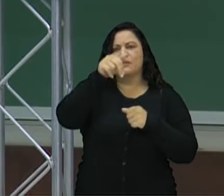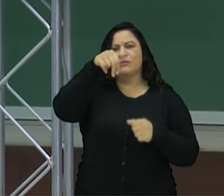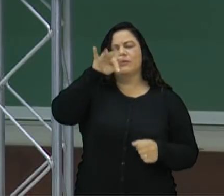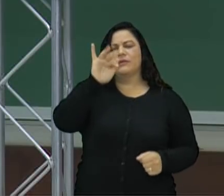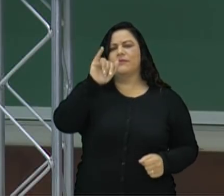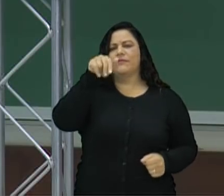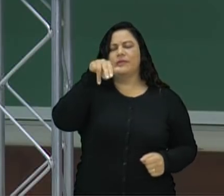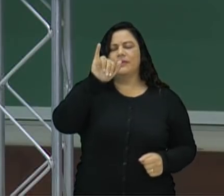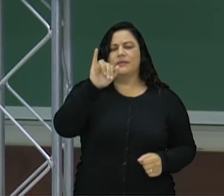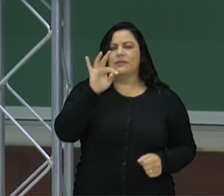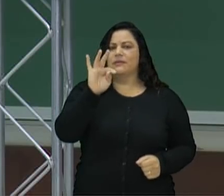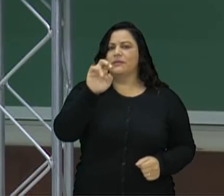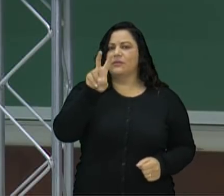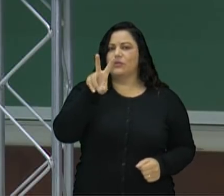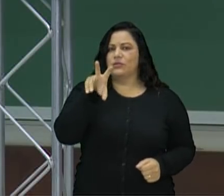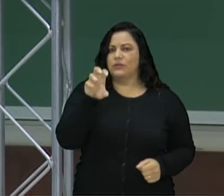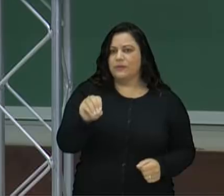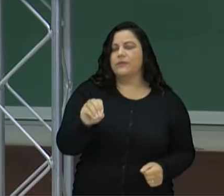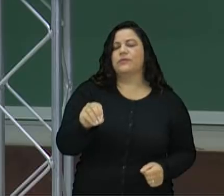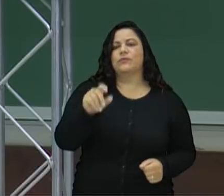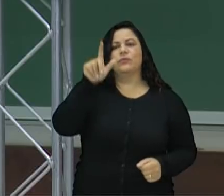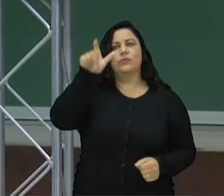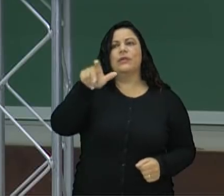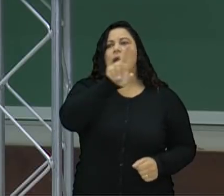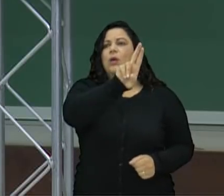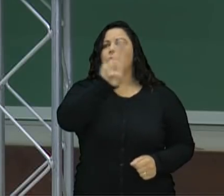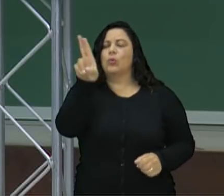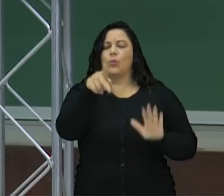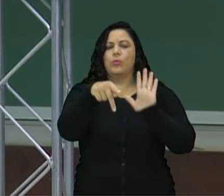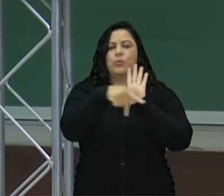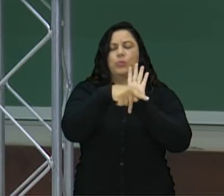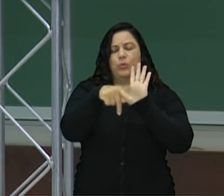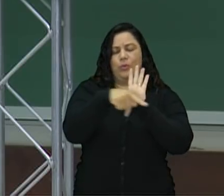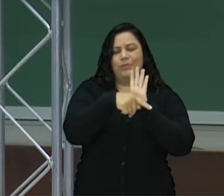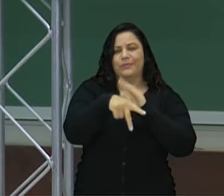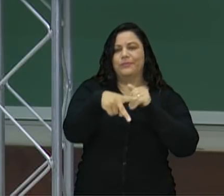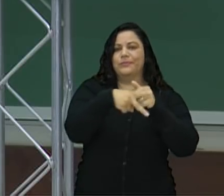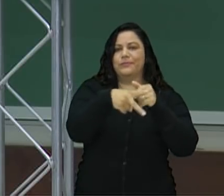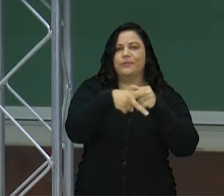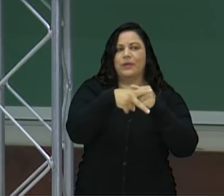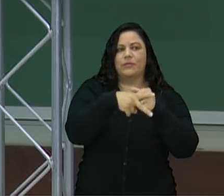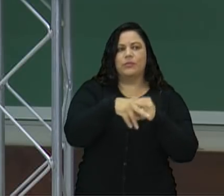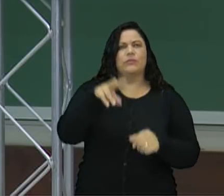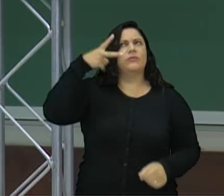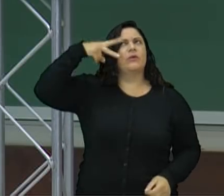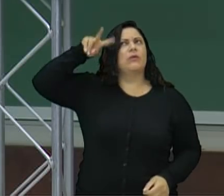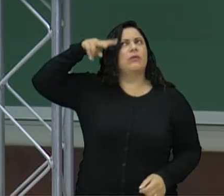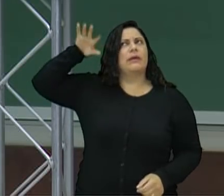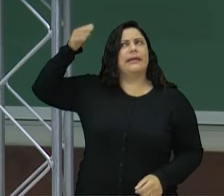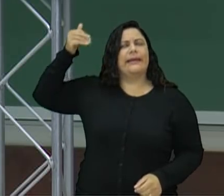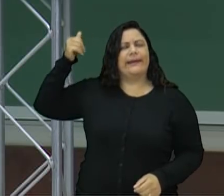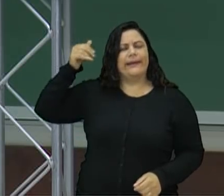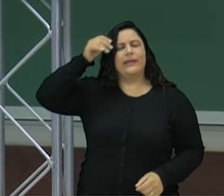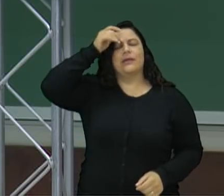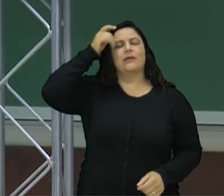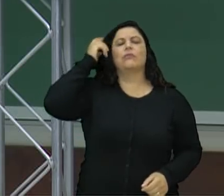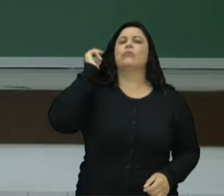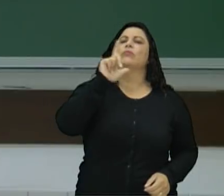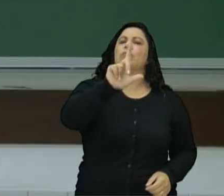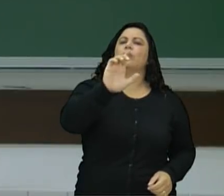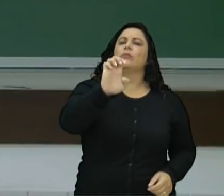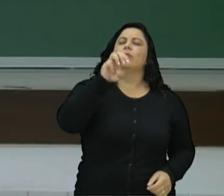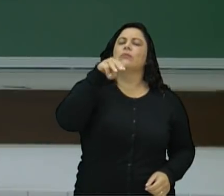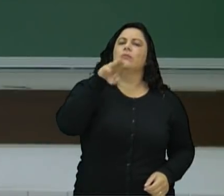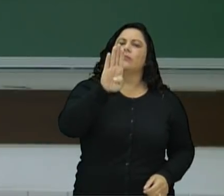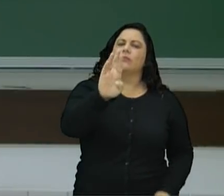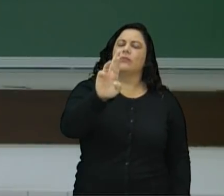A forma dele ali, que inclusive dá nome ao verbo, né? Lembro-me de como era. Então, o verbo lembrar, a gente